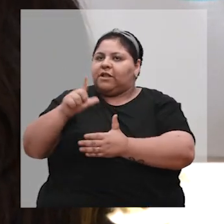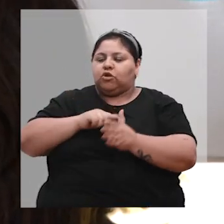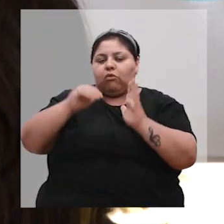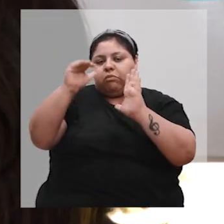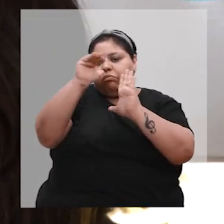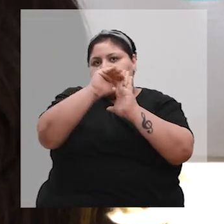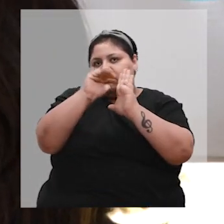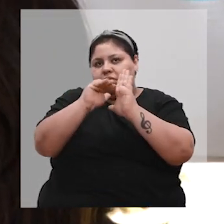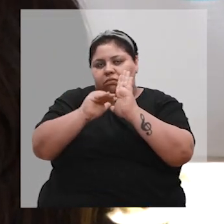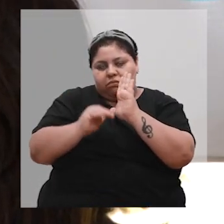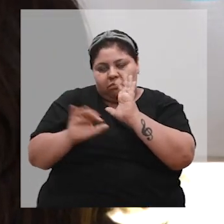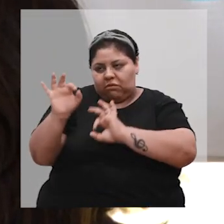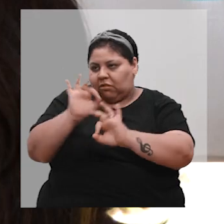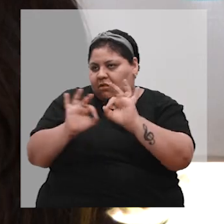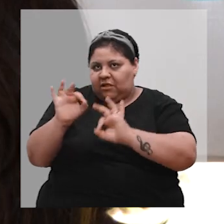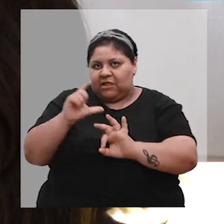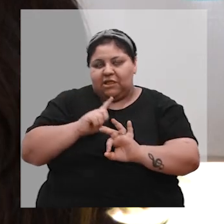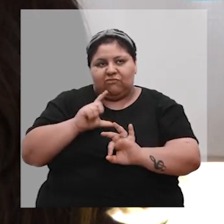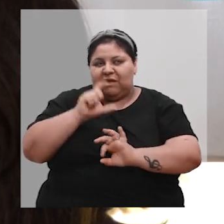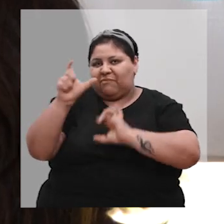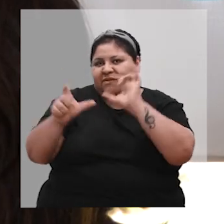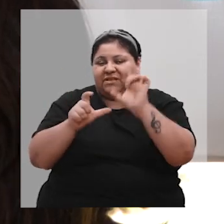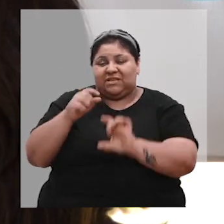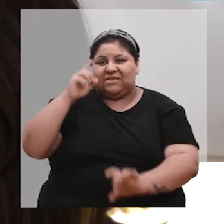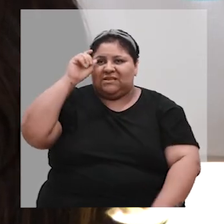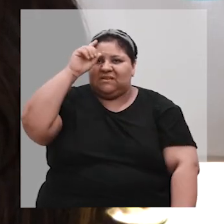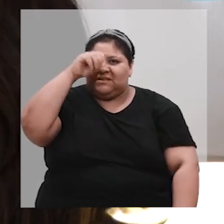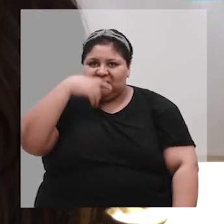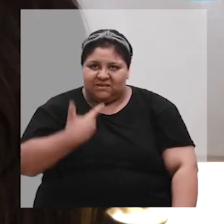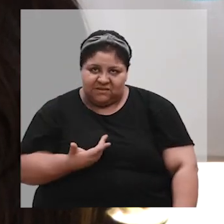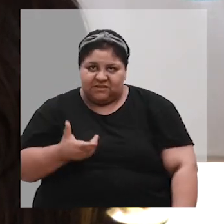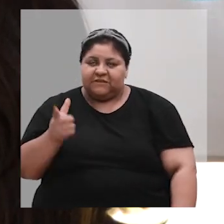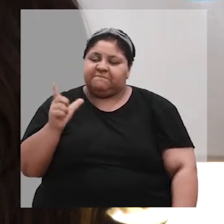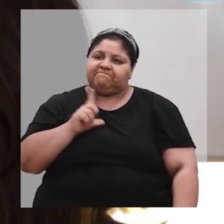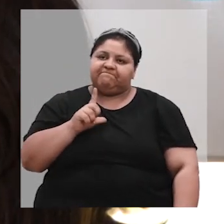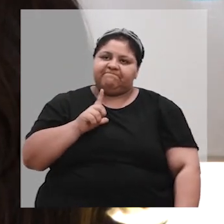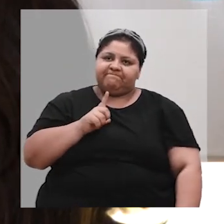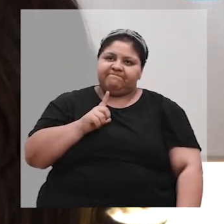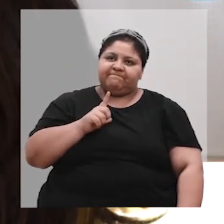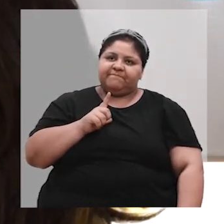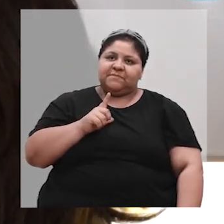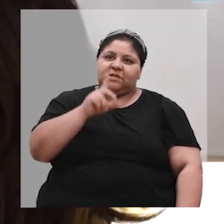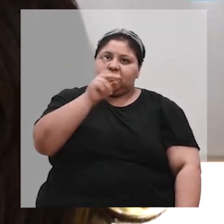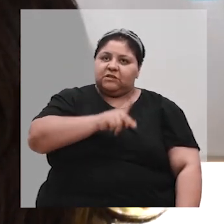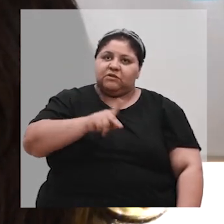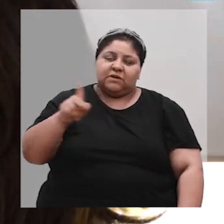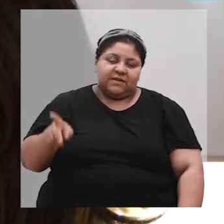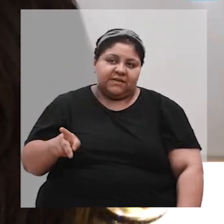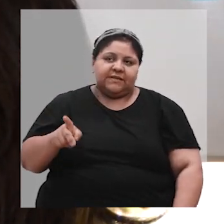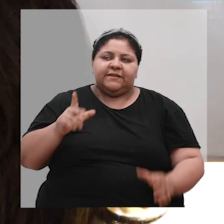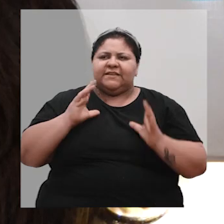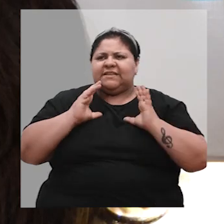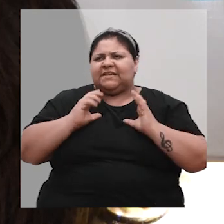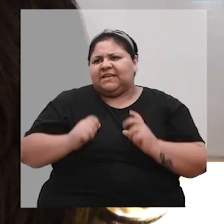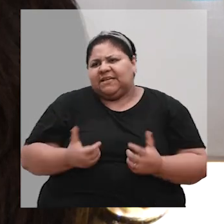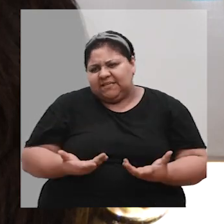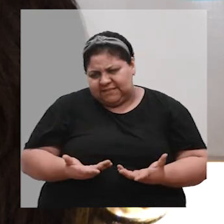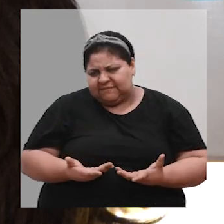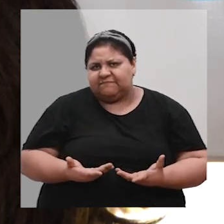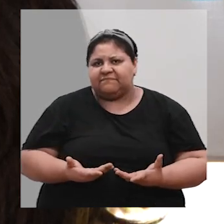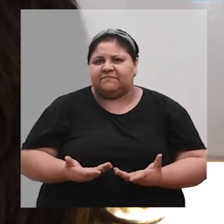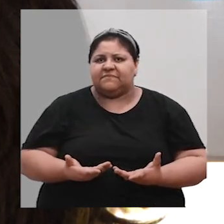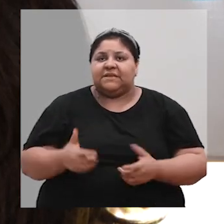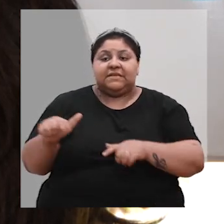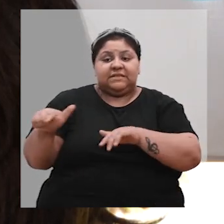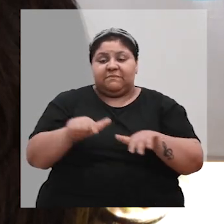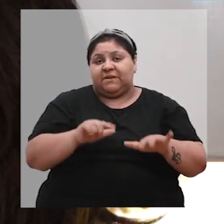todo um roteiro, tem toda uma programação, não tem gente, é difícil, né? Tem todo o professor cansa, às vezes,